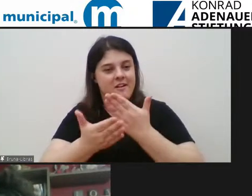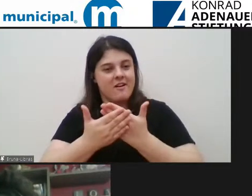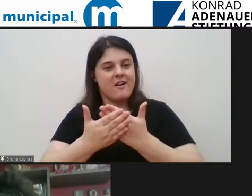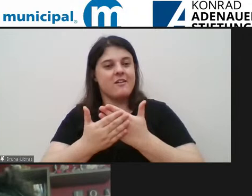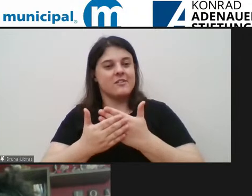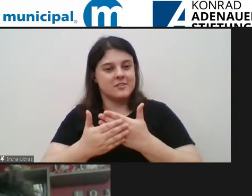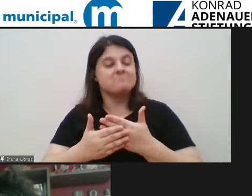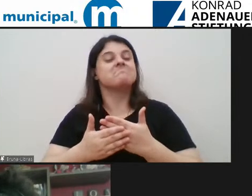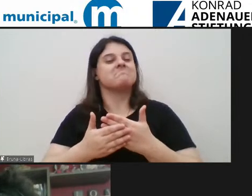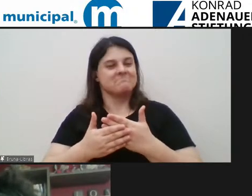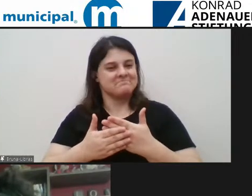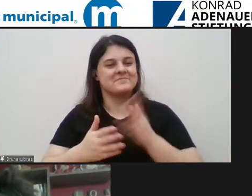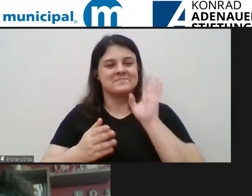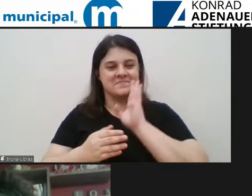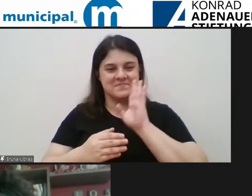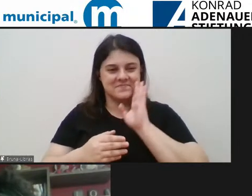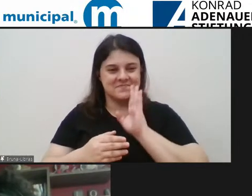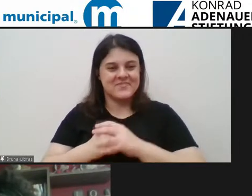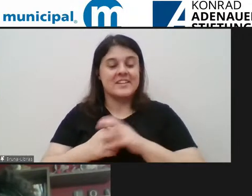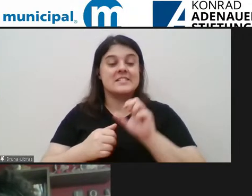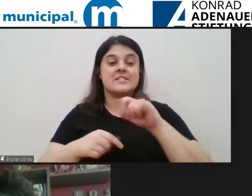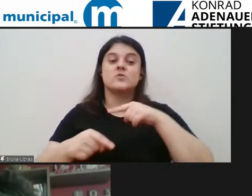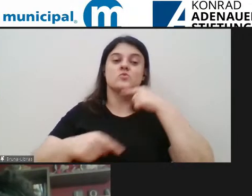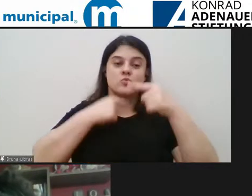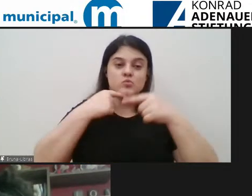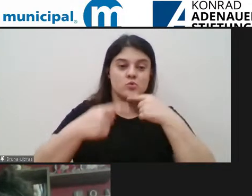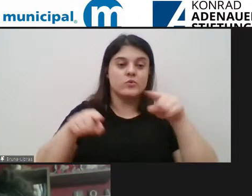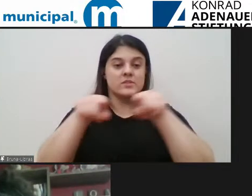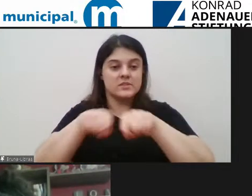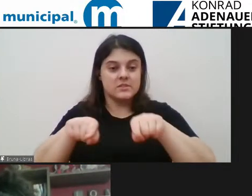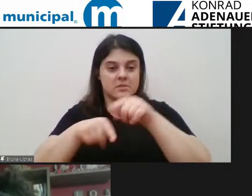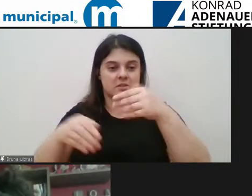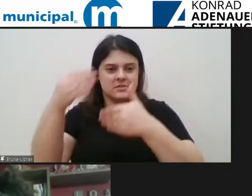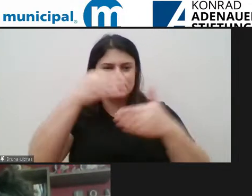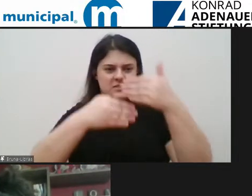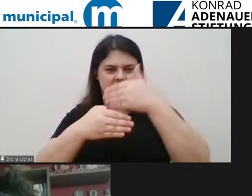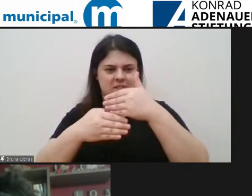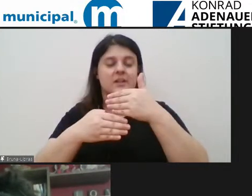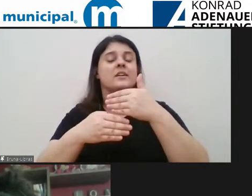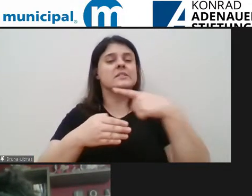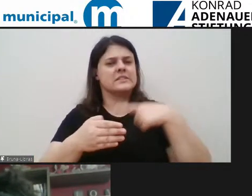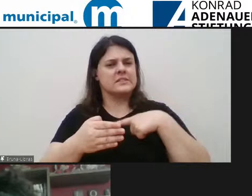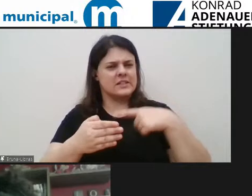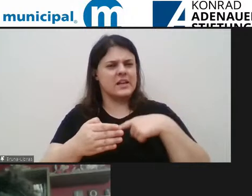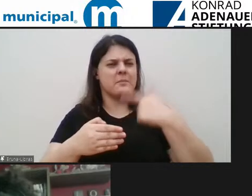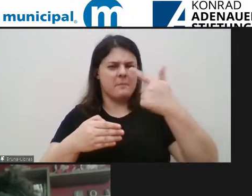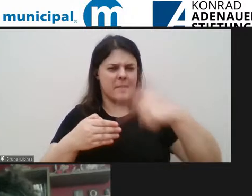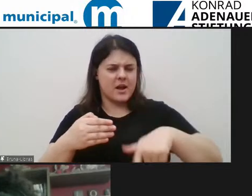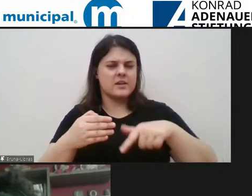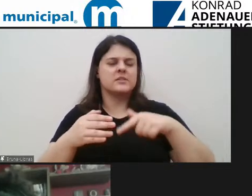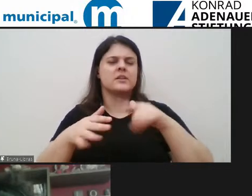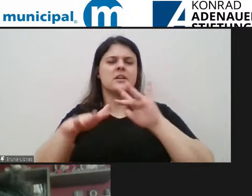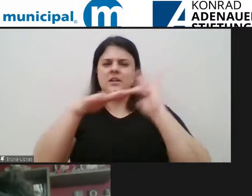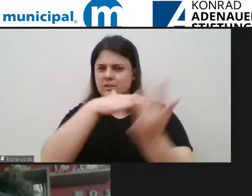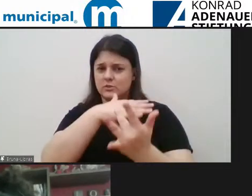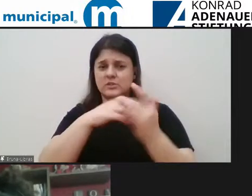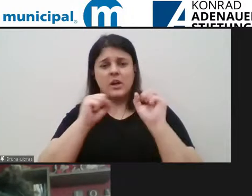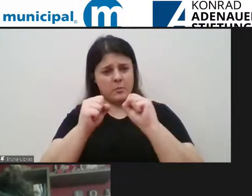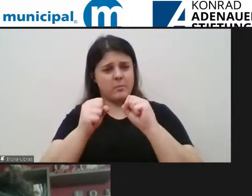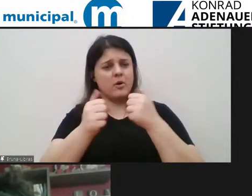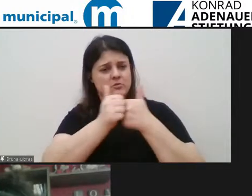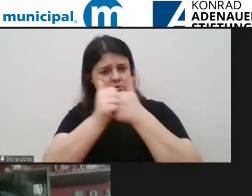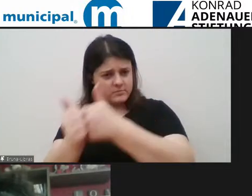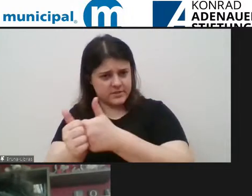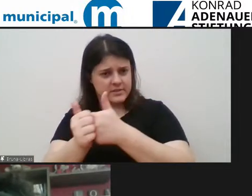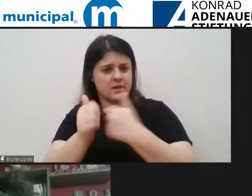vocês viu espere tenha sido bacana qualquer dúvida também aí nos slides nem no final de slide mas tem aí as redes sociais quem quiser seguir